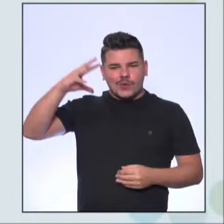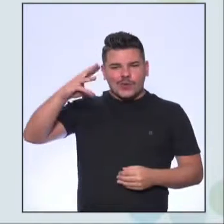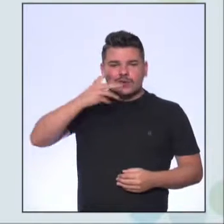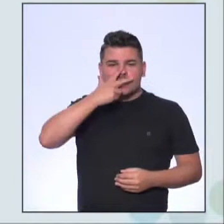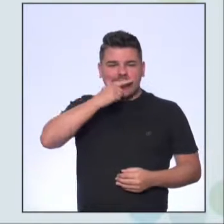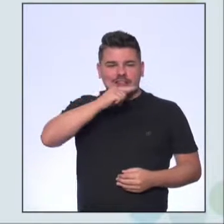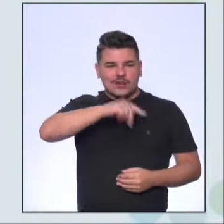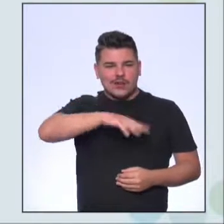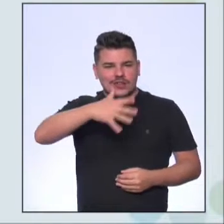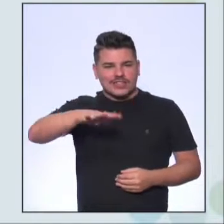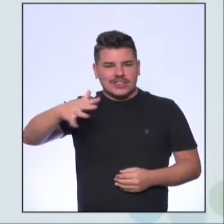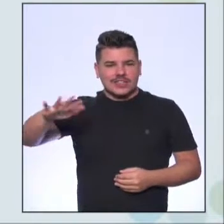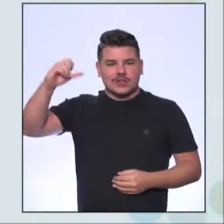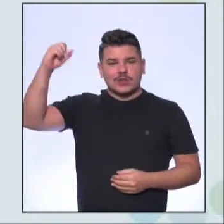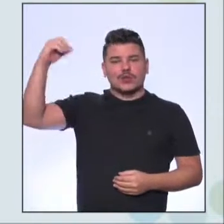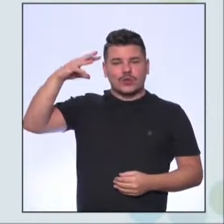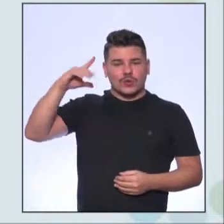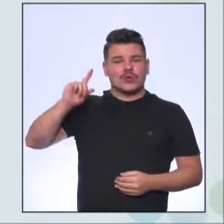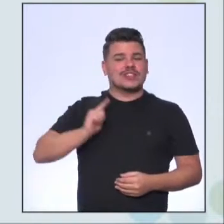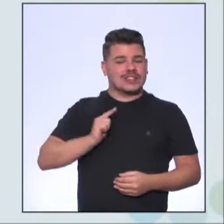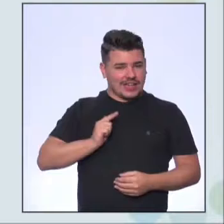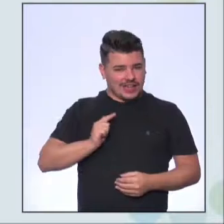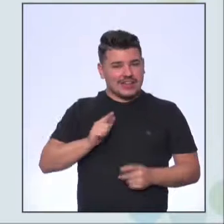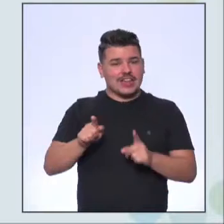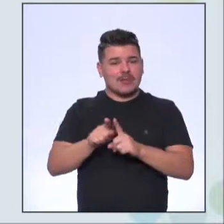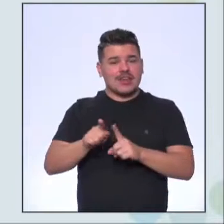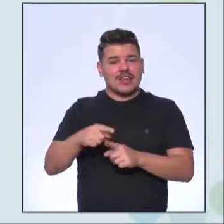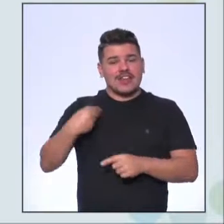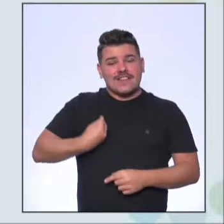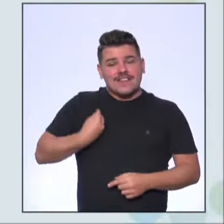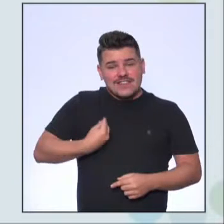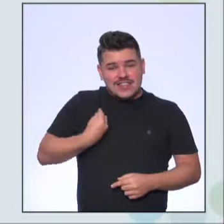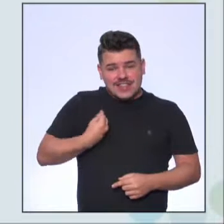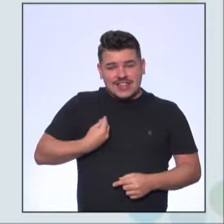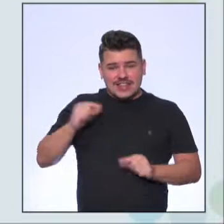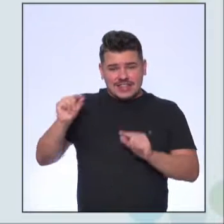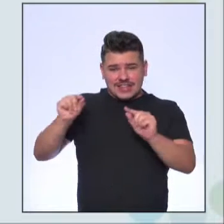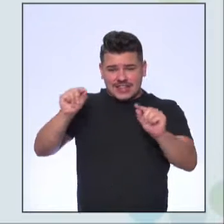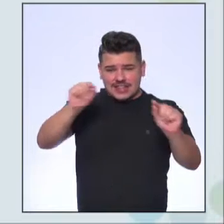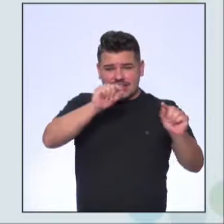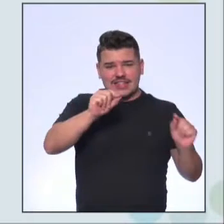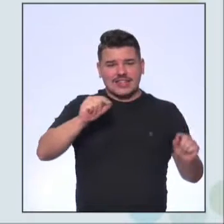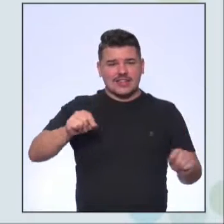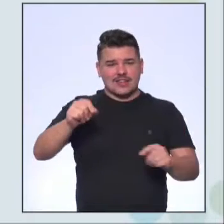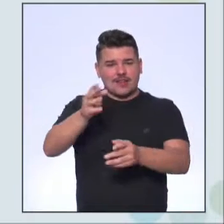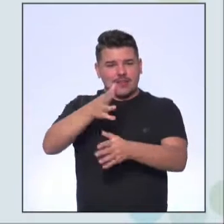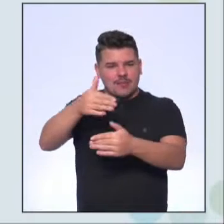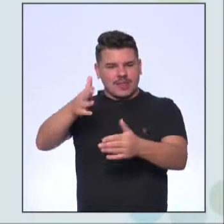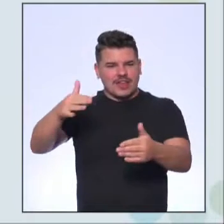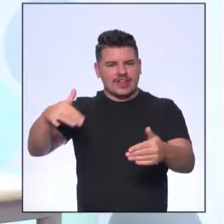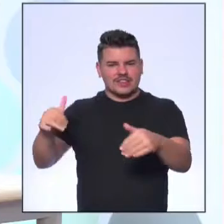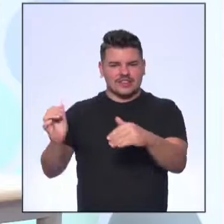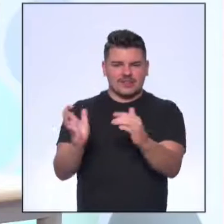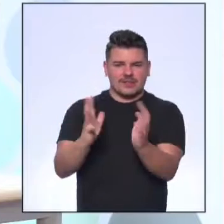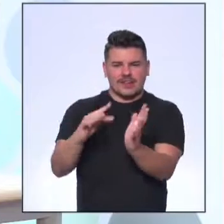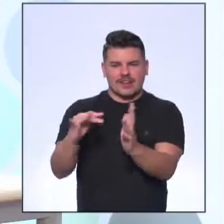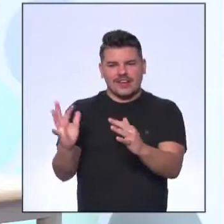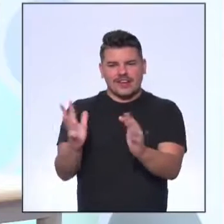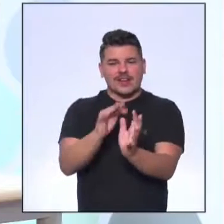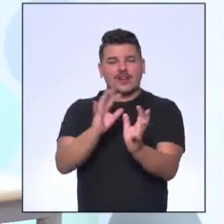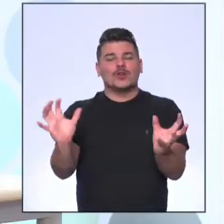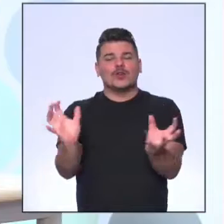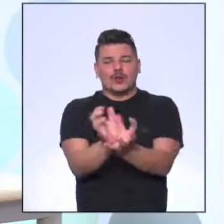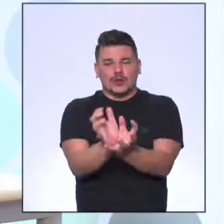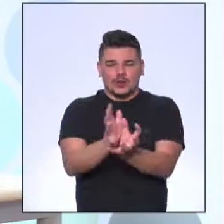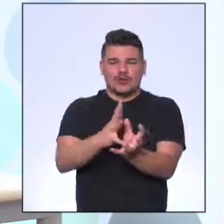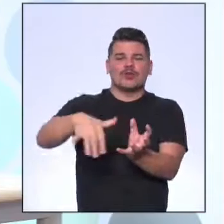oceano, né, um mar. Nós temos ali seres vivos interagindo. Tá? Então, esse local é um ecossistema.